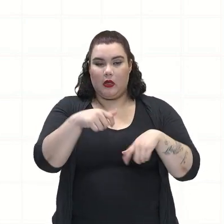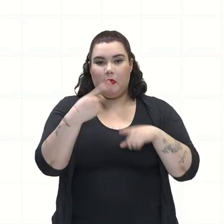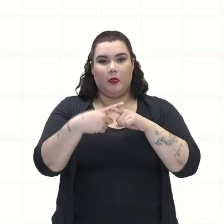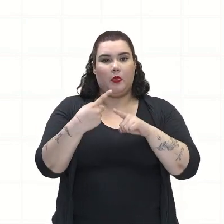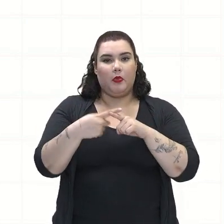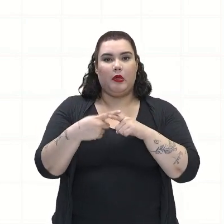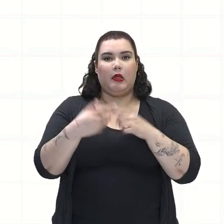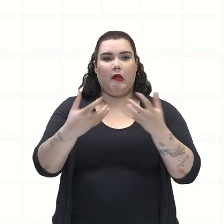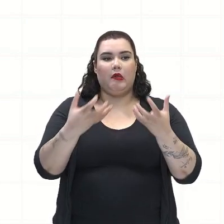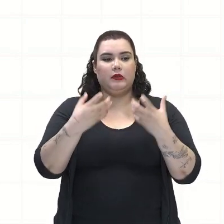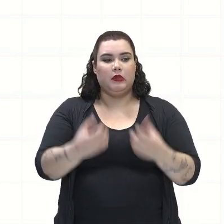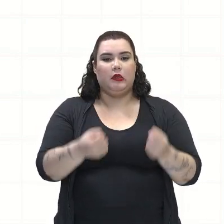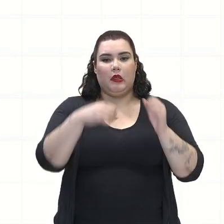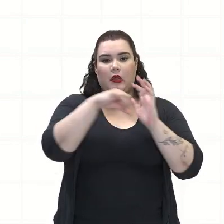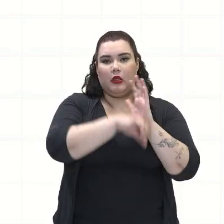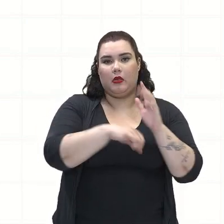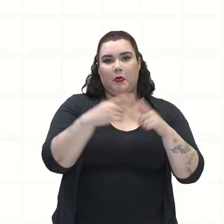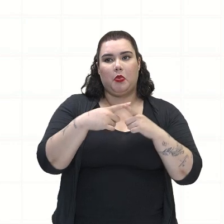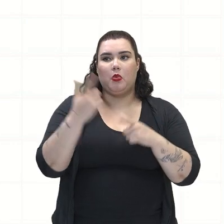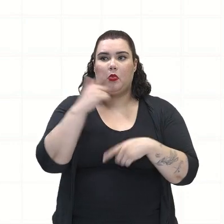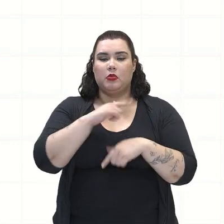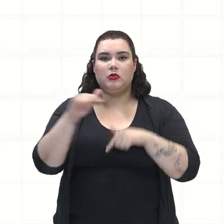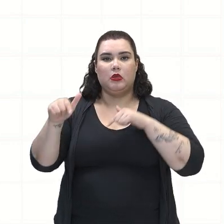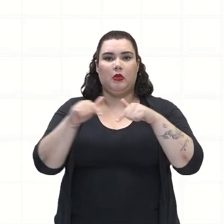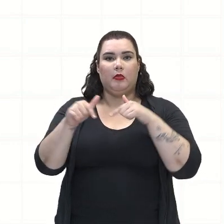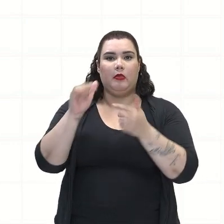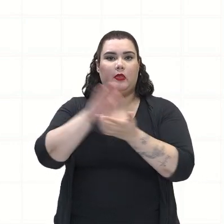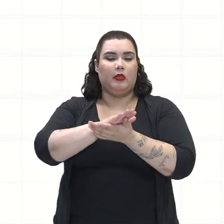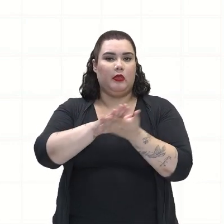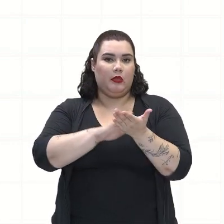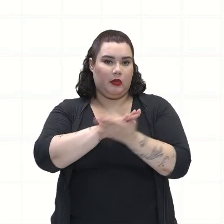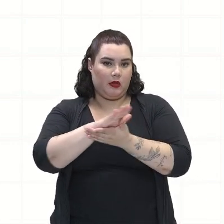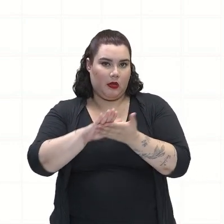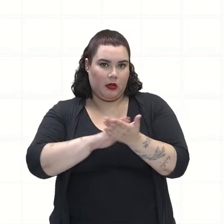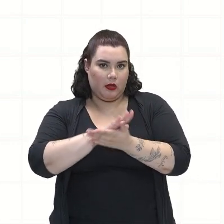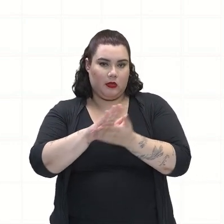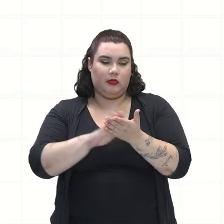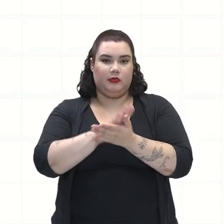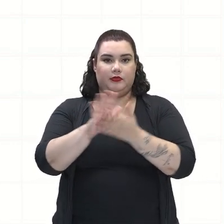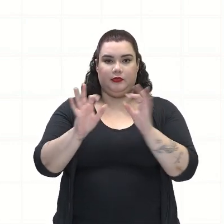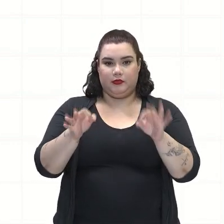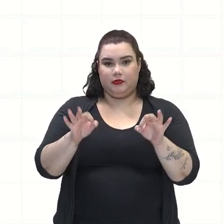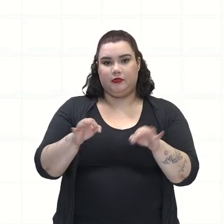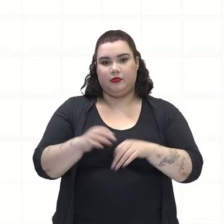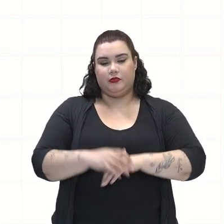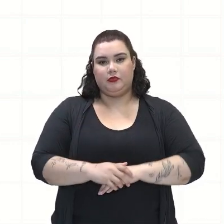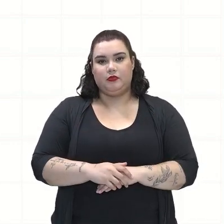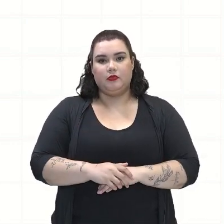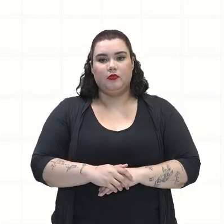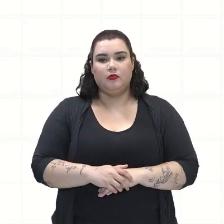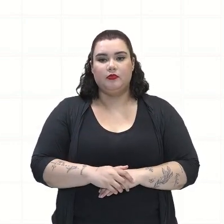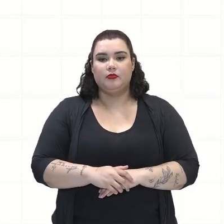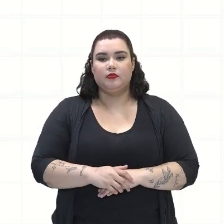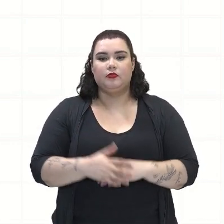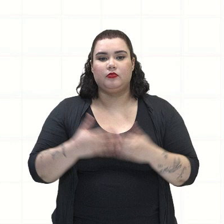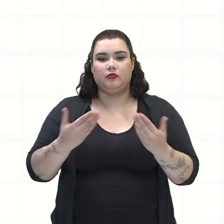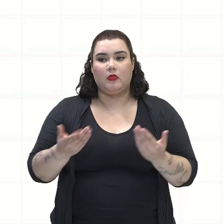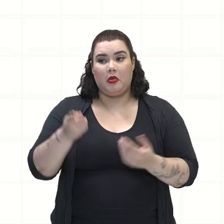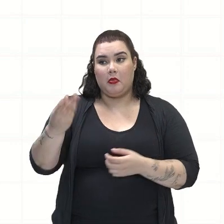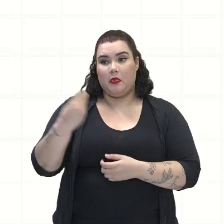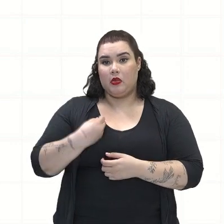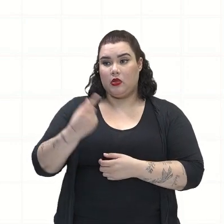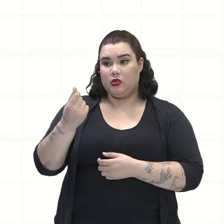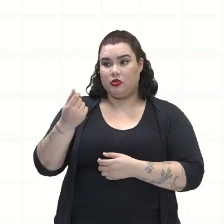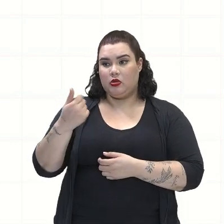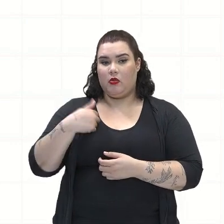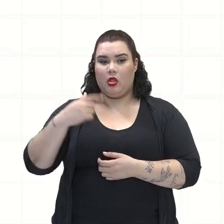forma, né, não apareceu ali para elas ali, elas não conseguem, então vão fazer o que dá, né? Dá o que dá para fazer ali, né? O cara está me dando dinheiro para fazer